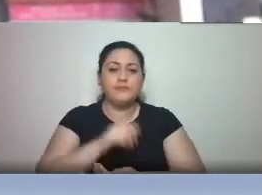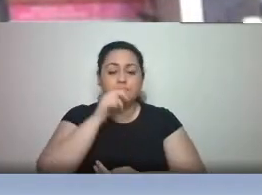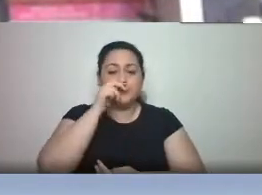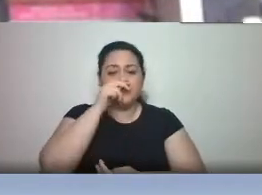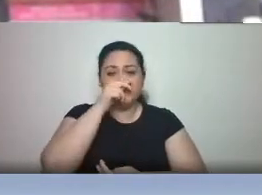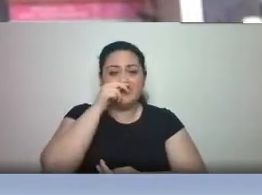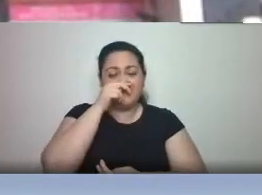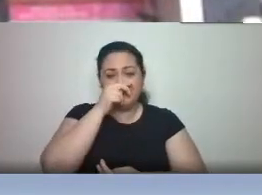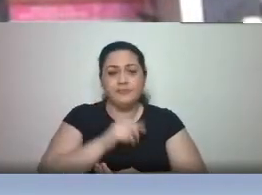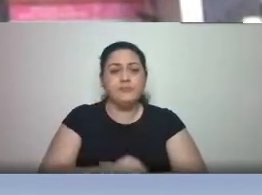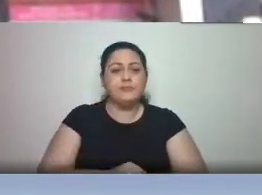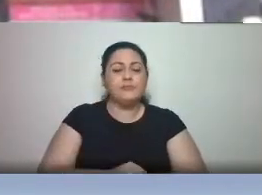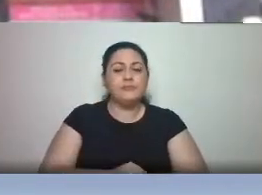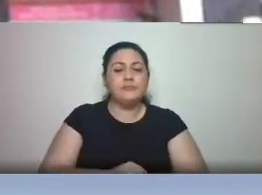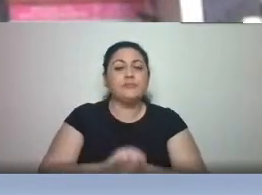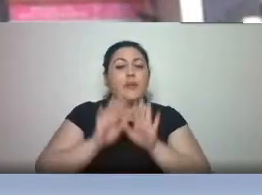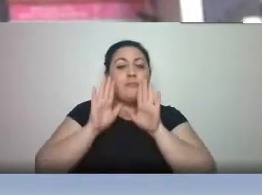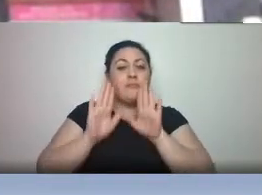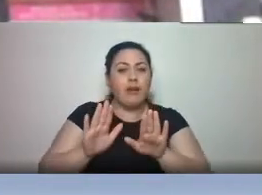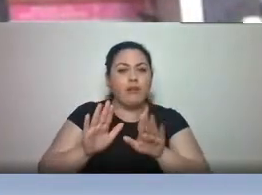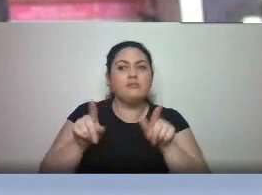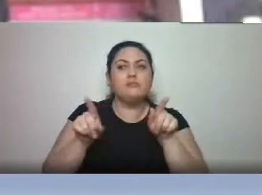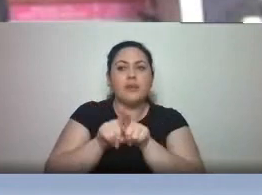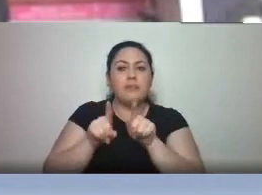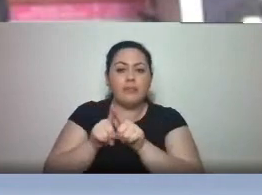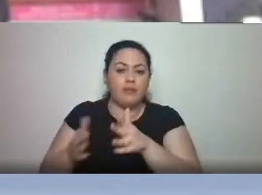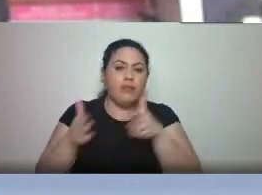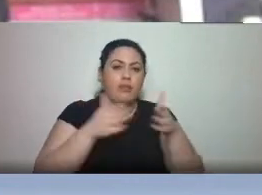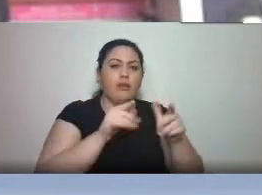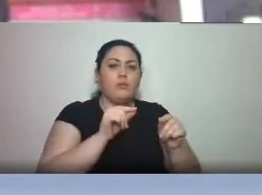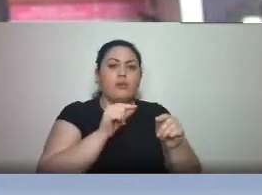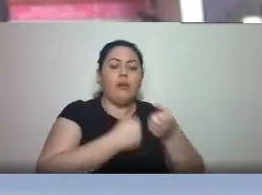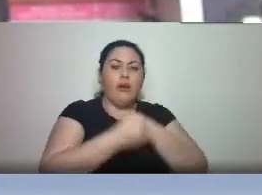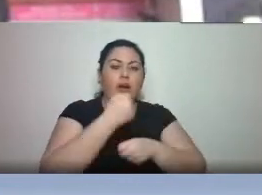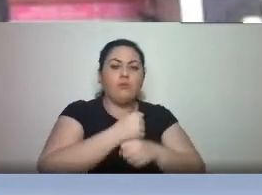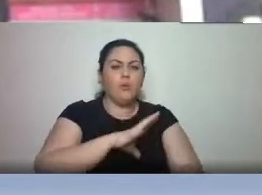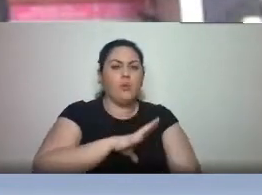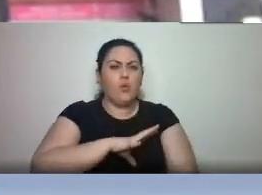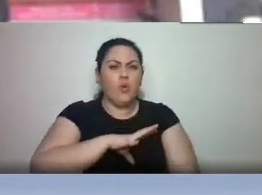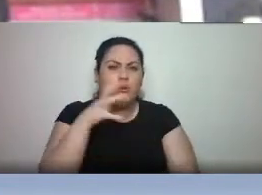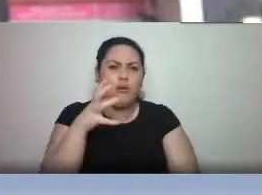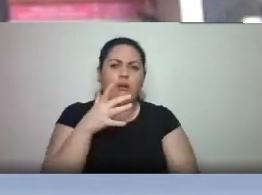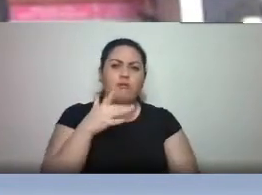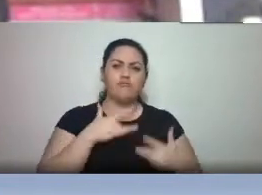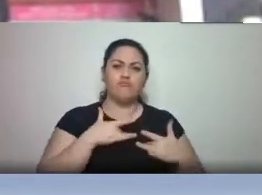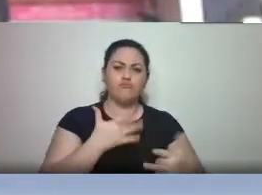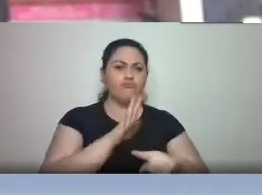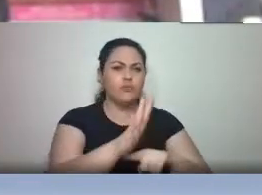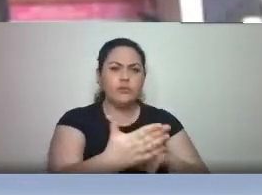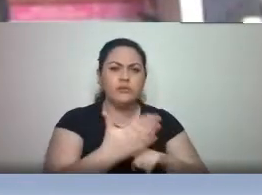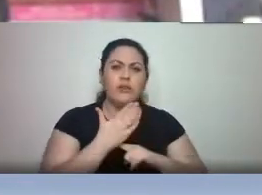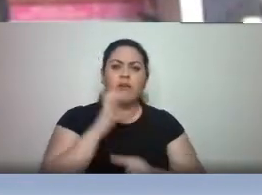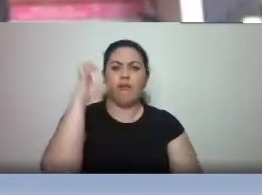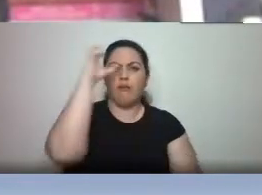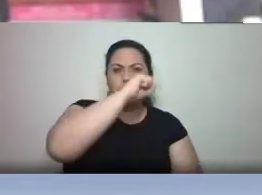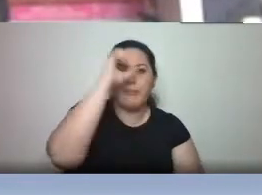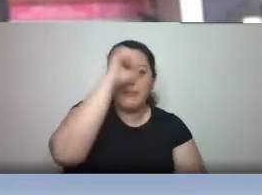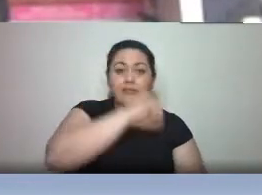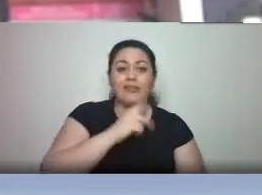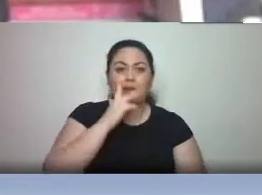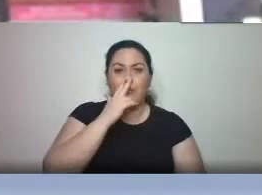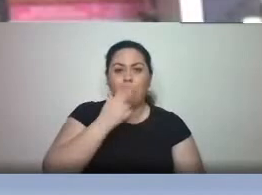foi um ano de muita coragem, de muita solidariedade, de muito aprendizado. O Henrique falou isso muito bem.